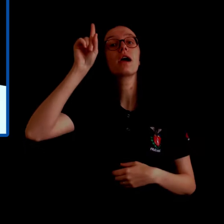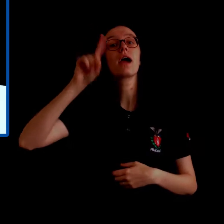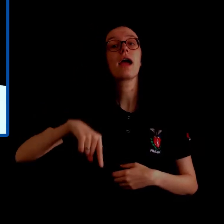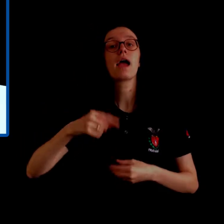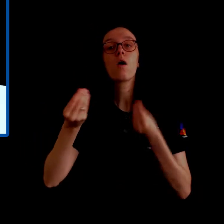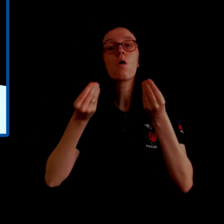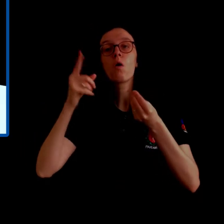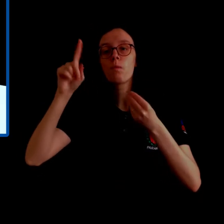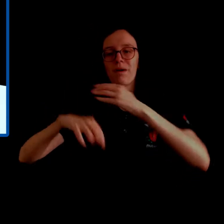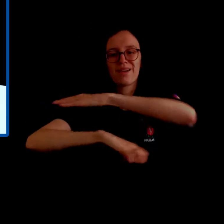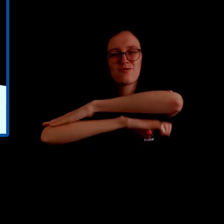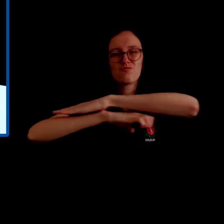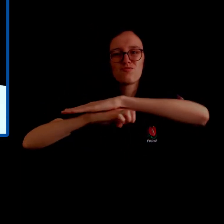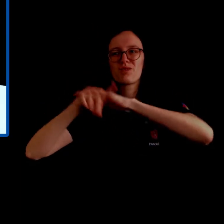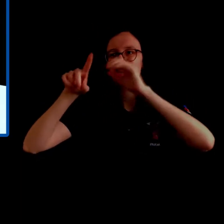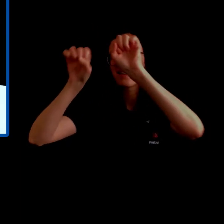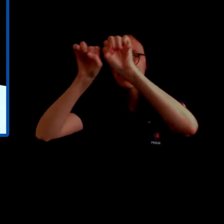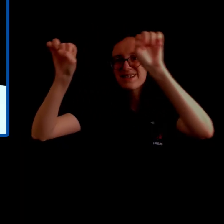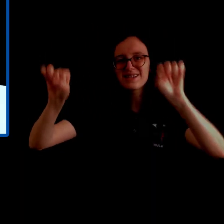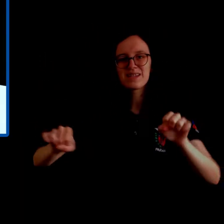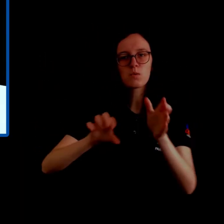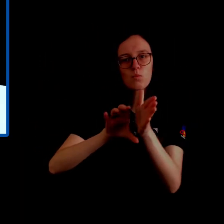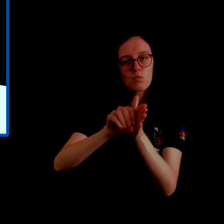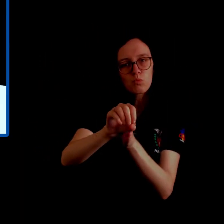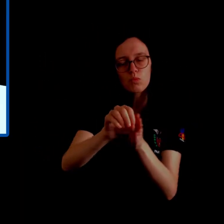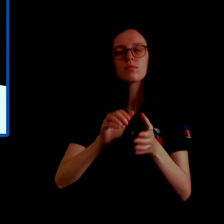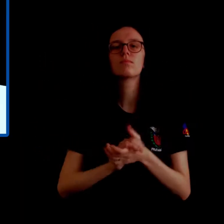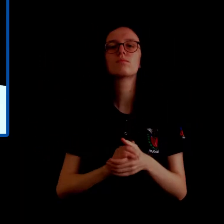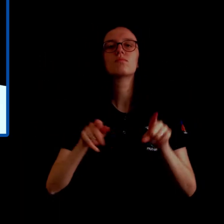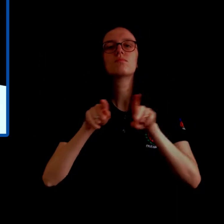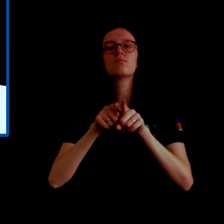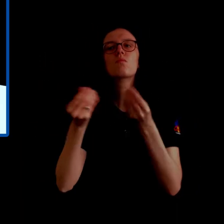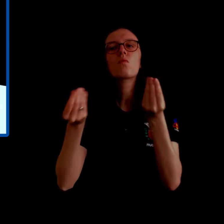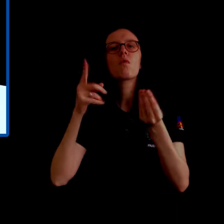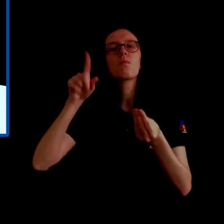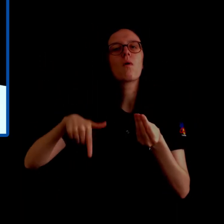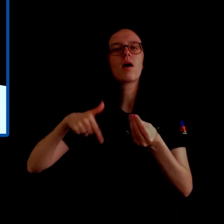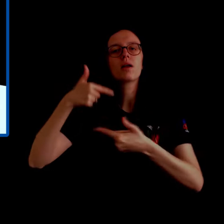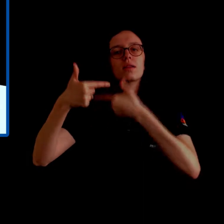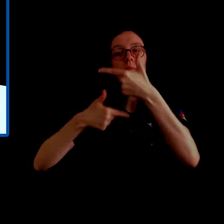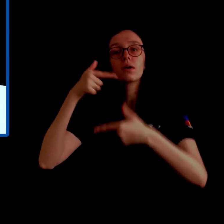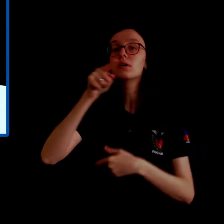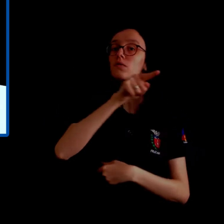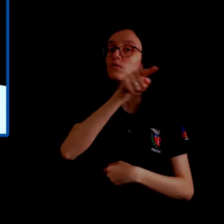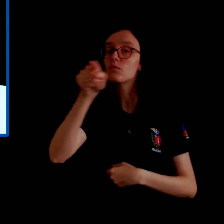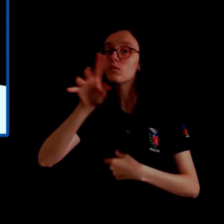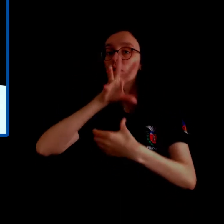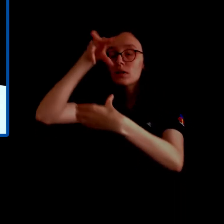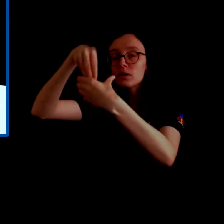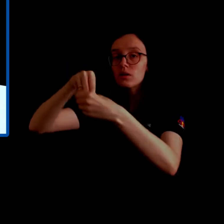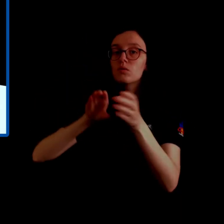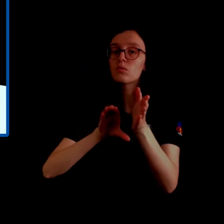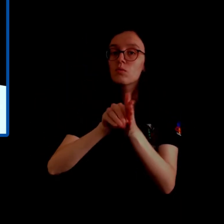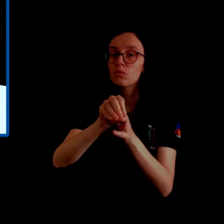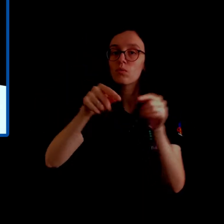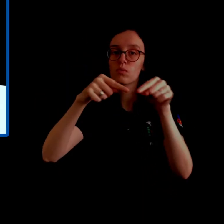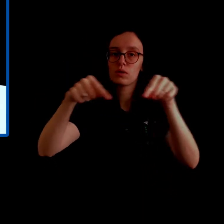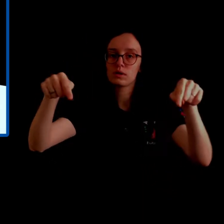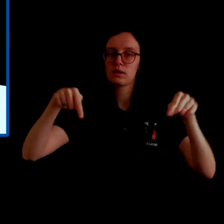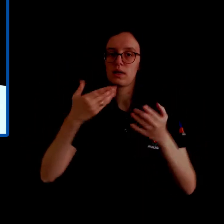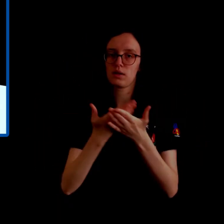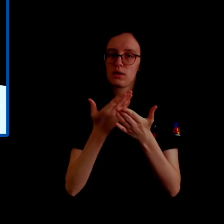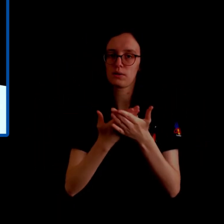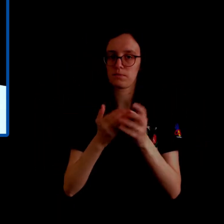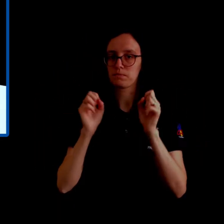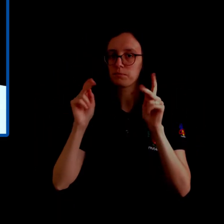plataforma Google, a gente vai falar do trabalho de vocês dentro do Google Classroom. Tá? Então, é isso que o